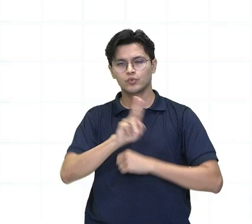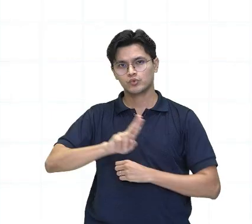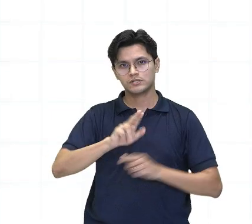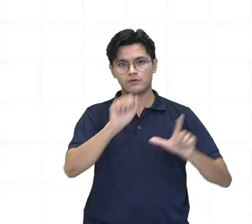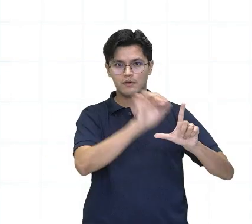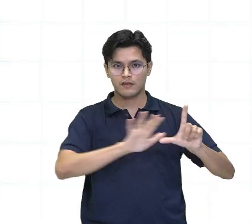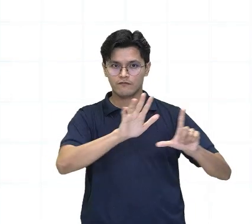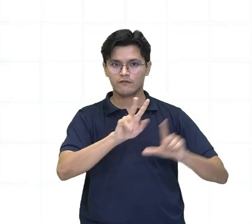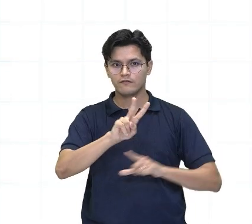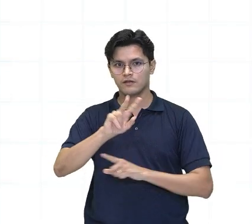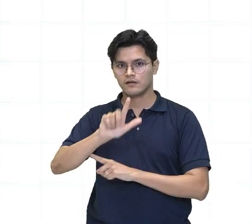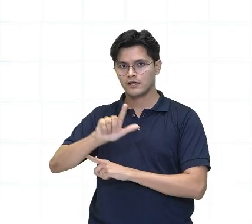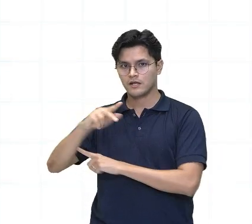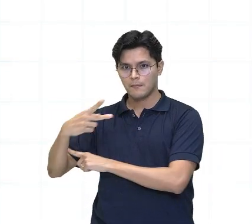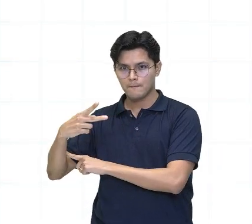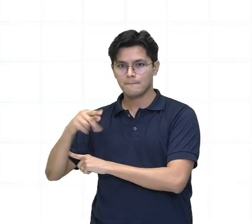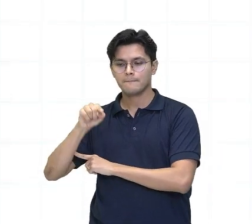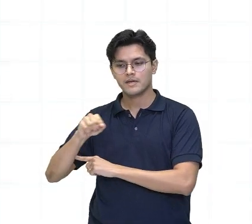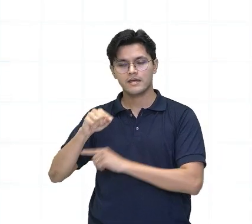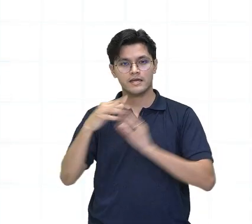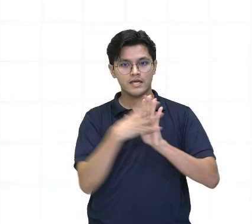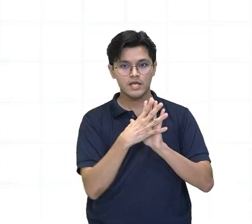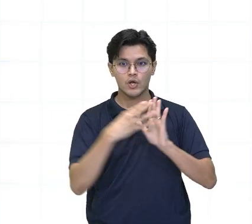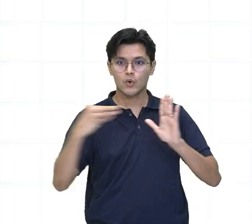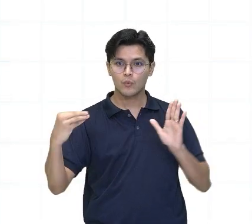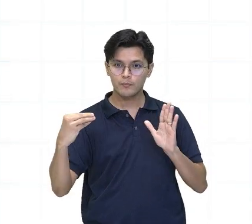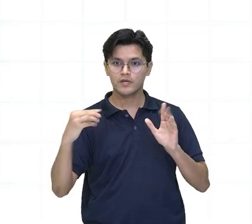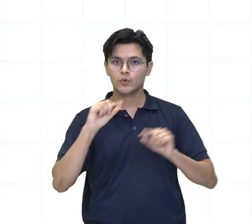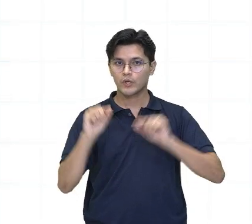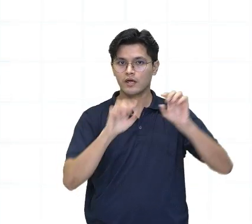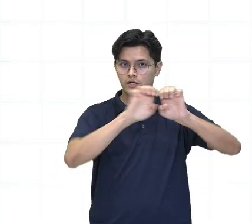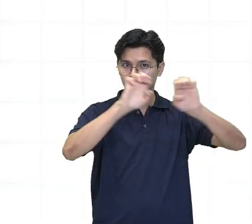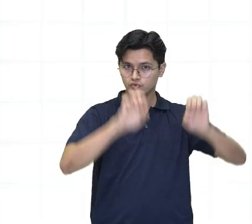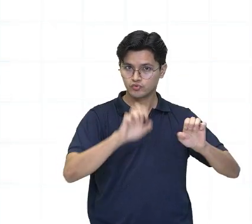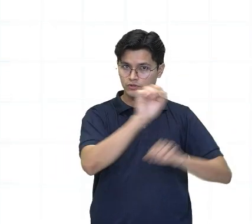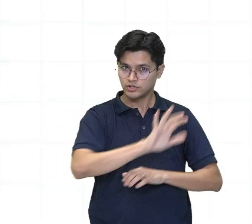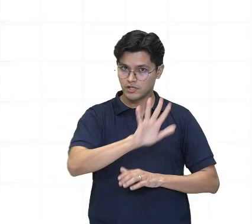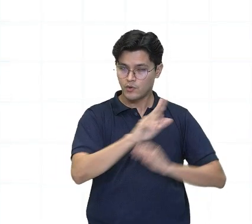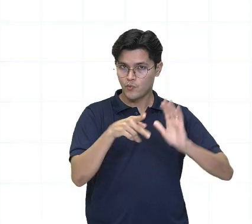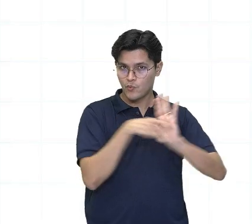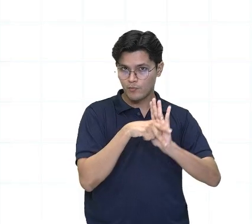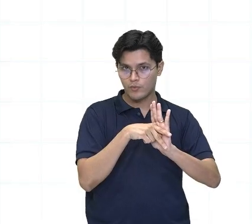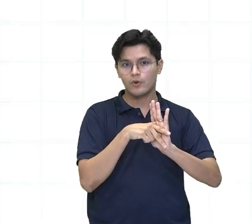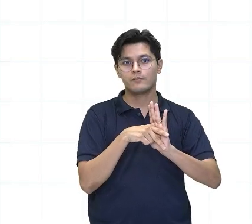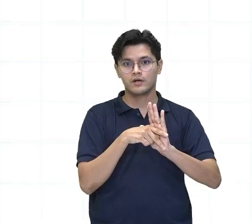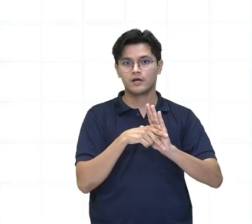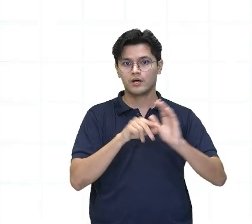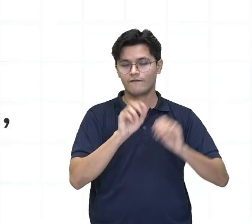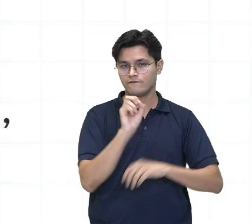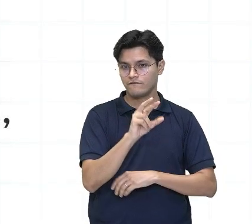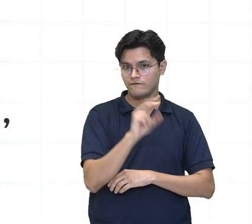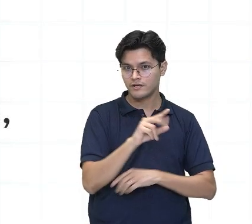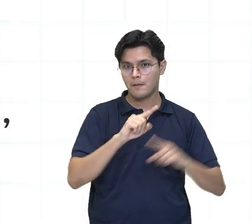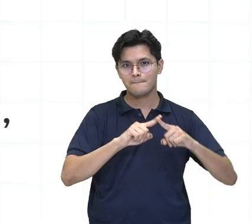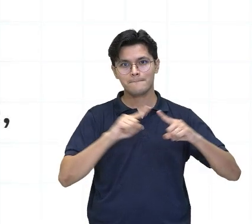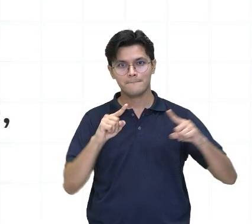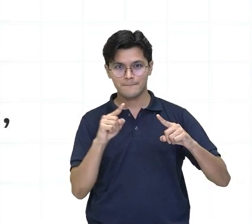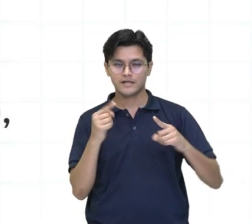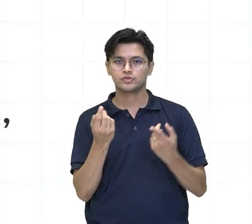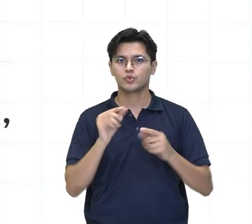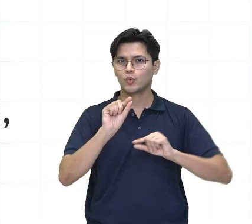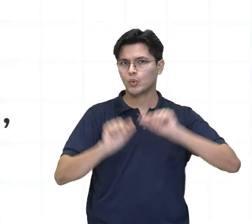que imita a estrutura geral das partículas virais, mas não contém o material genético infeccioso. Para o